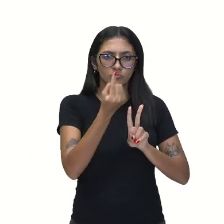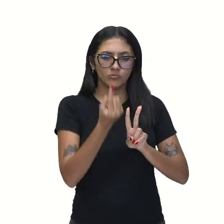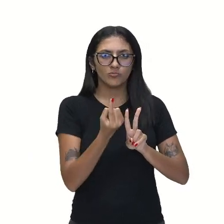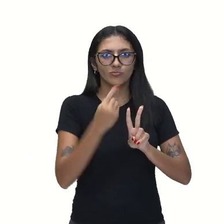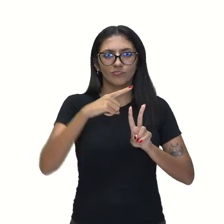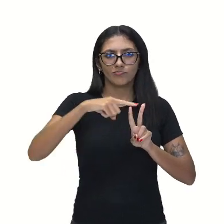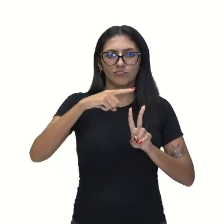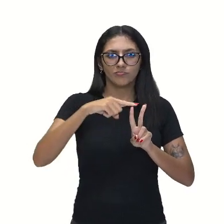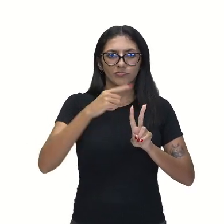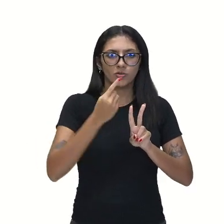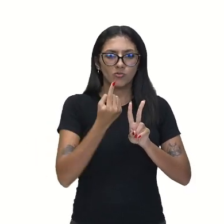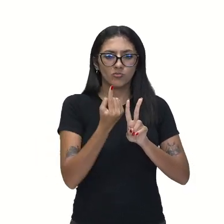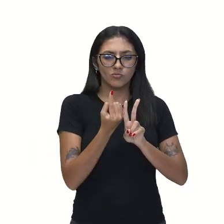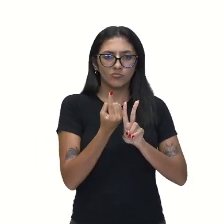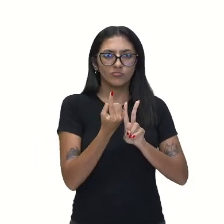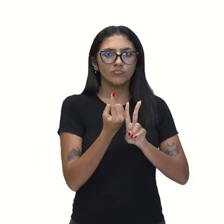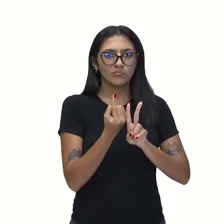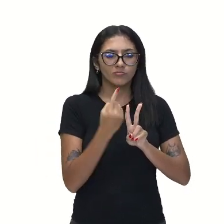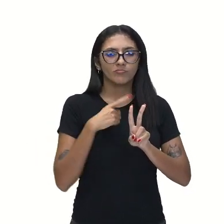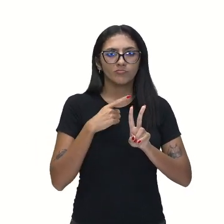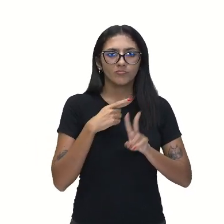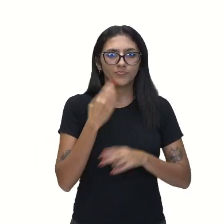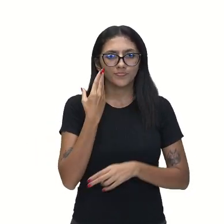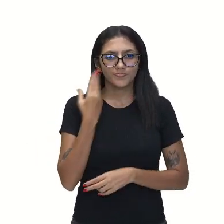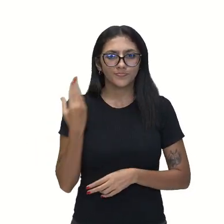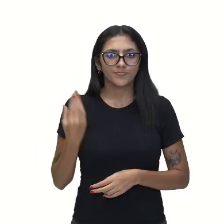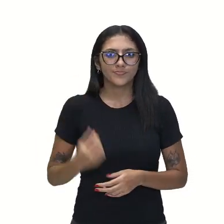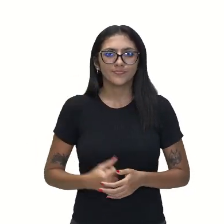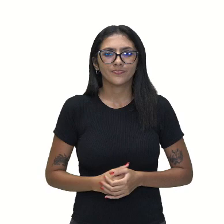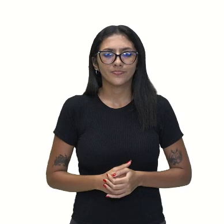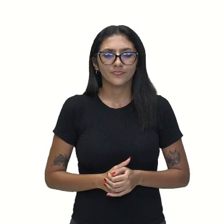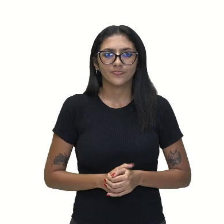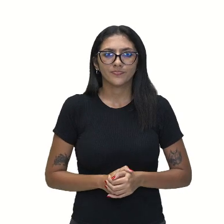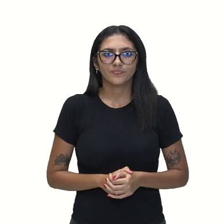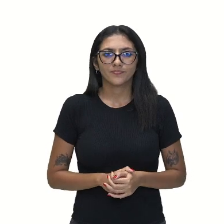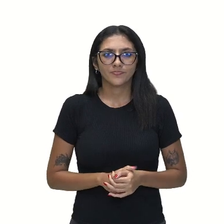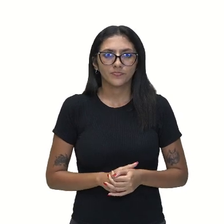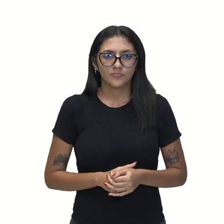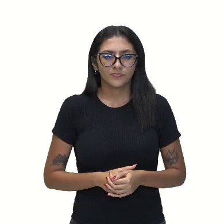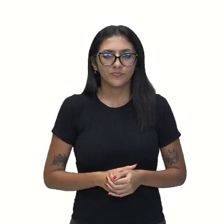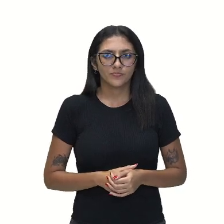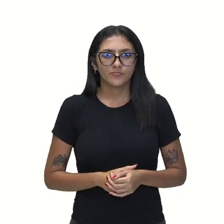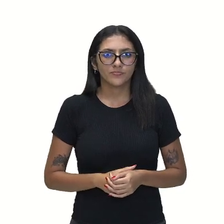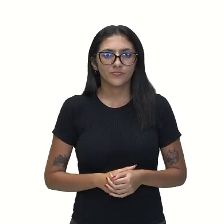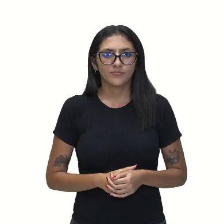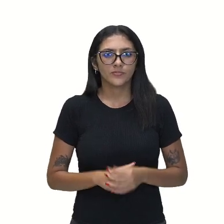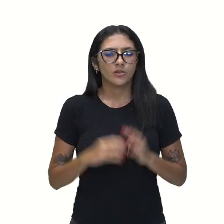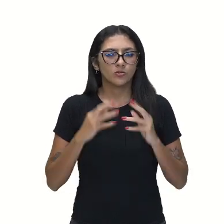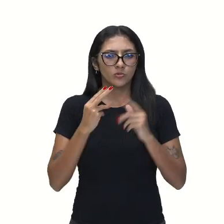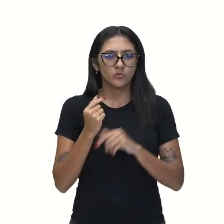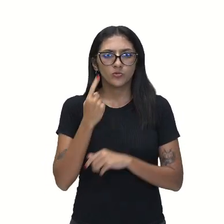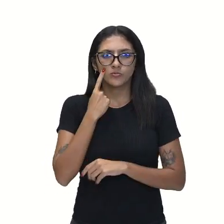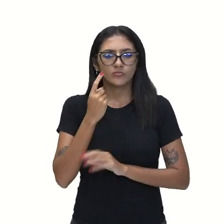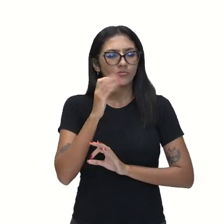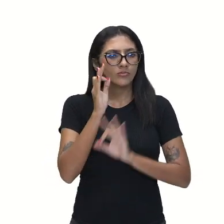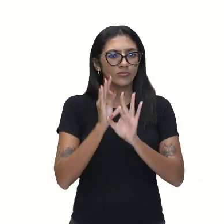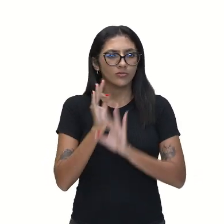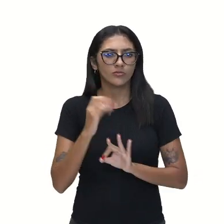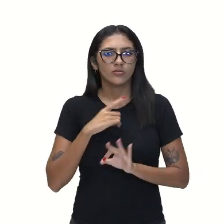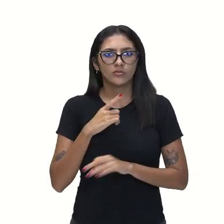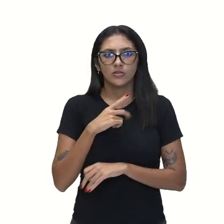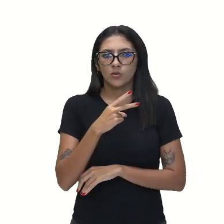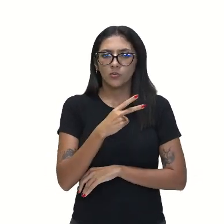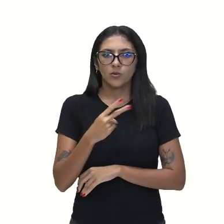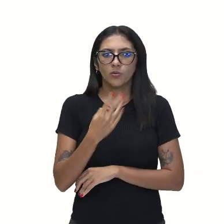expoente 1 aqui do 7, ó, passou a ser o numerador da fração. Muito bem. Tudo isso aqui igual a